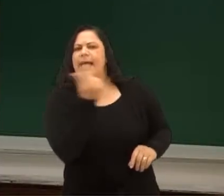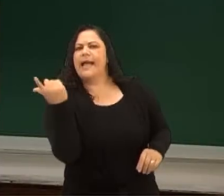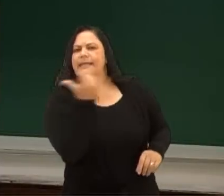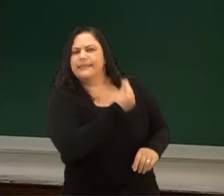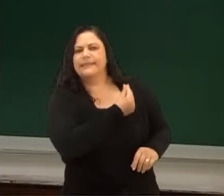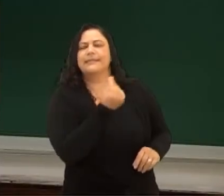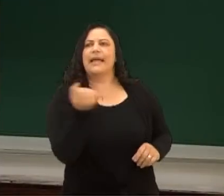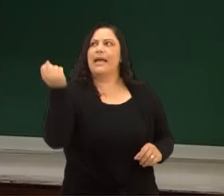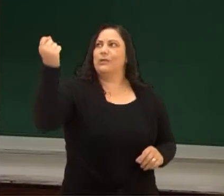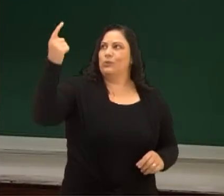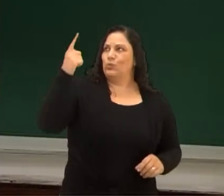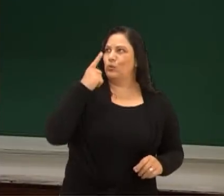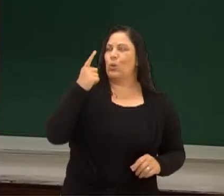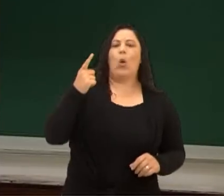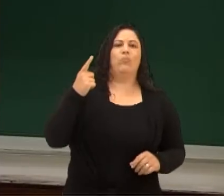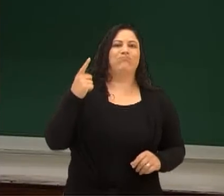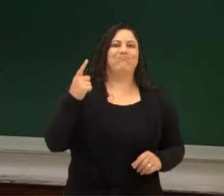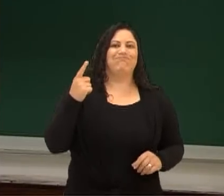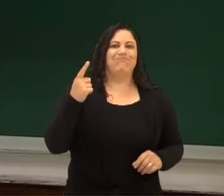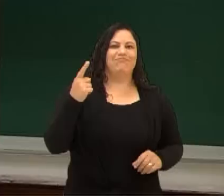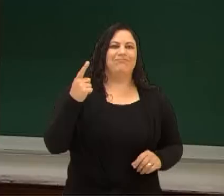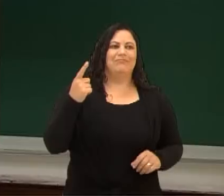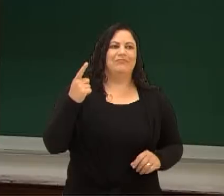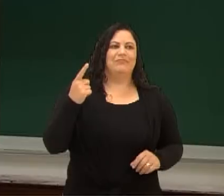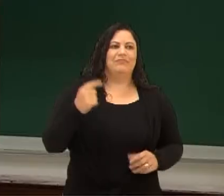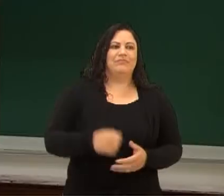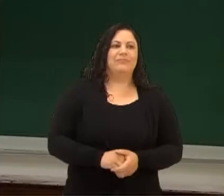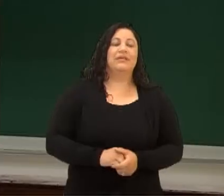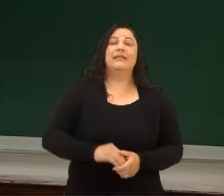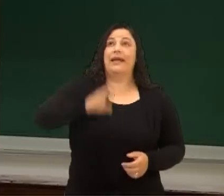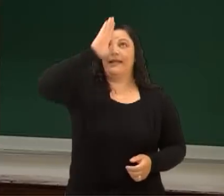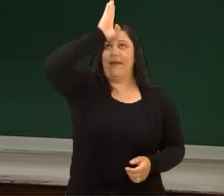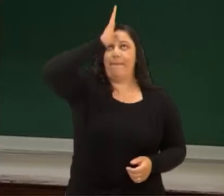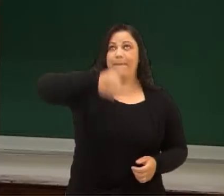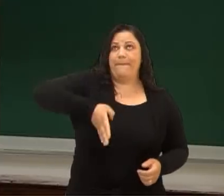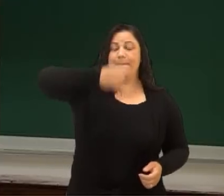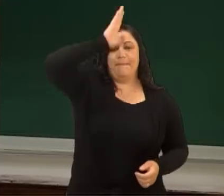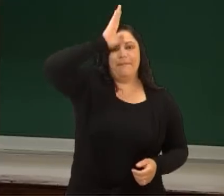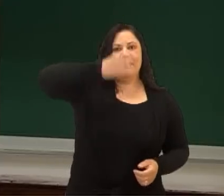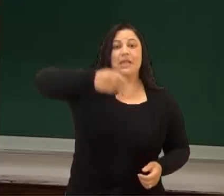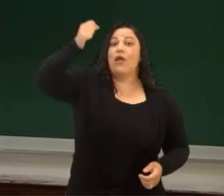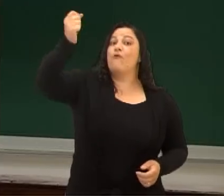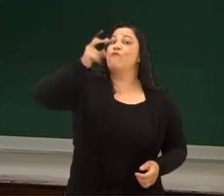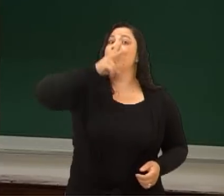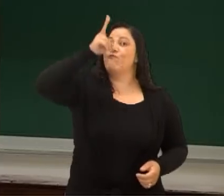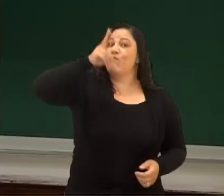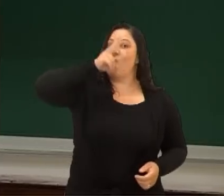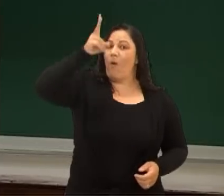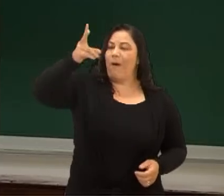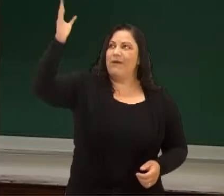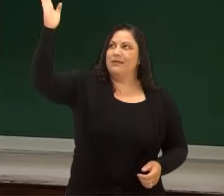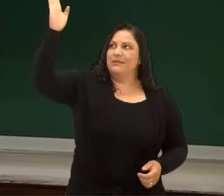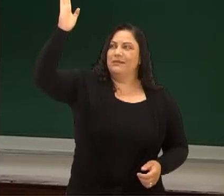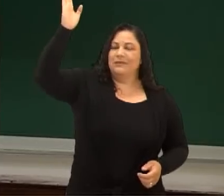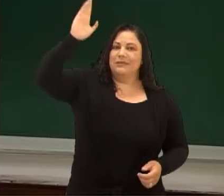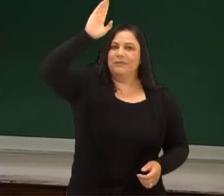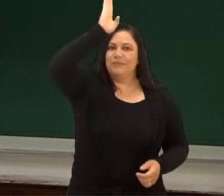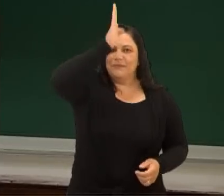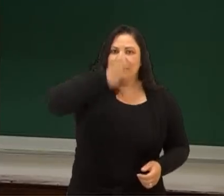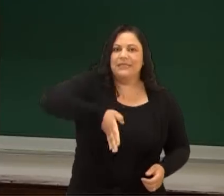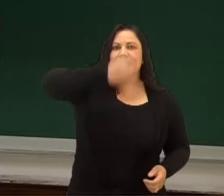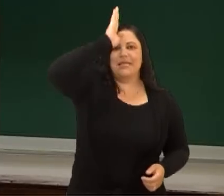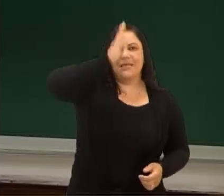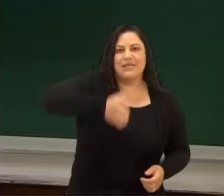menina, porque o sol está a pino. O que significa o sol a pino? Ele está em cima da nossa cabeça, né? Então, ele vai se movimentando. E daí, no passar